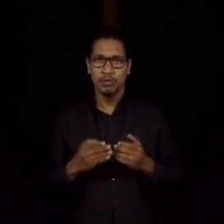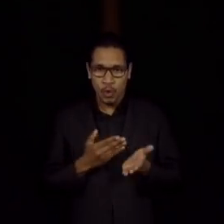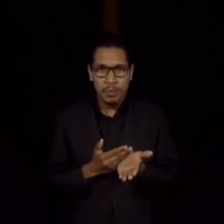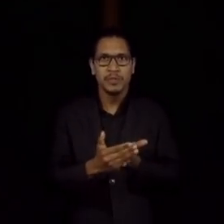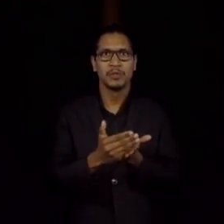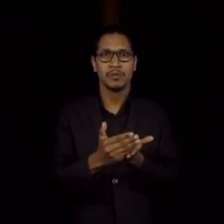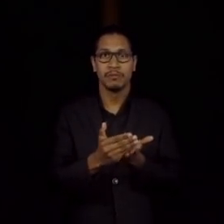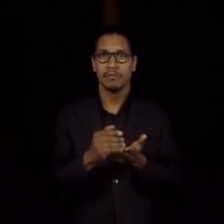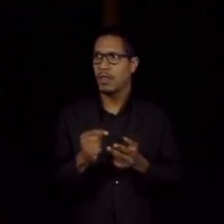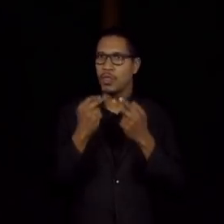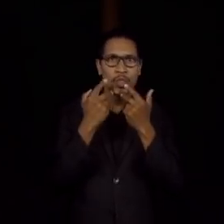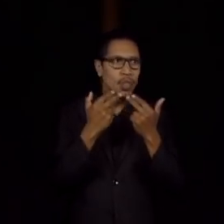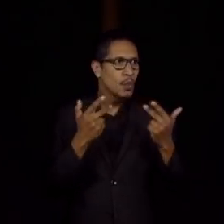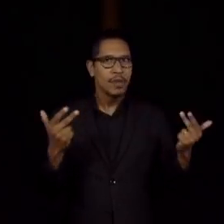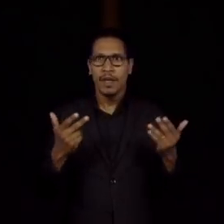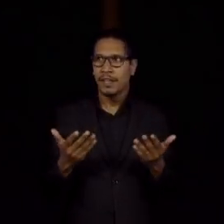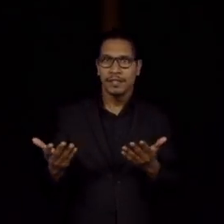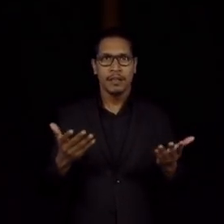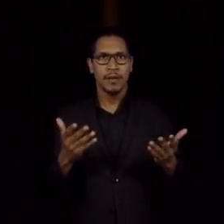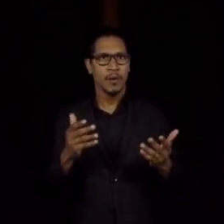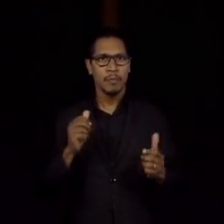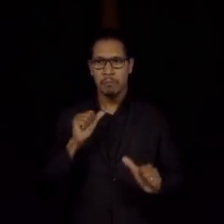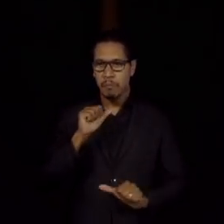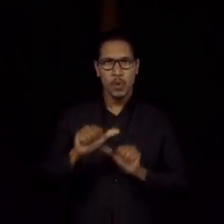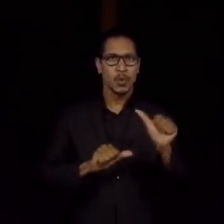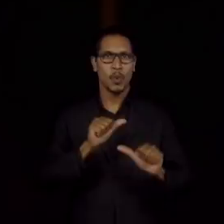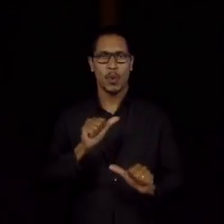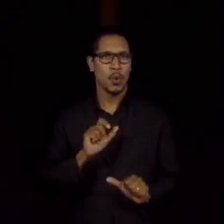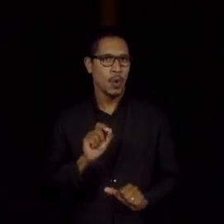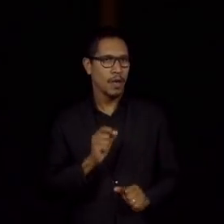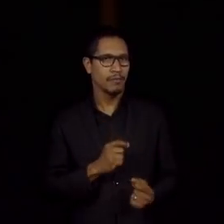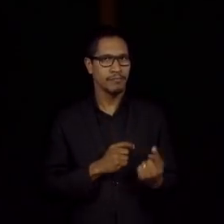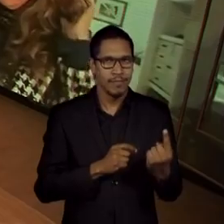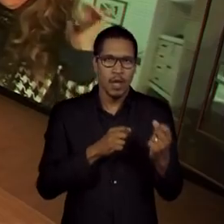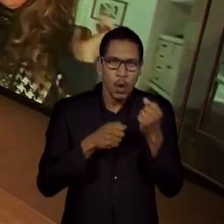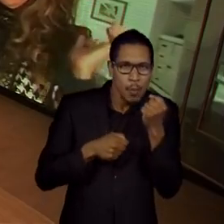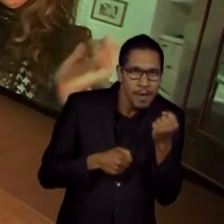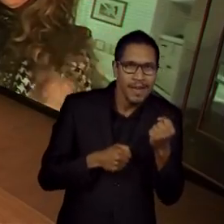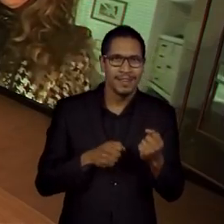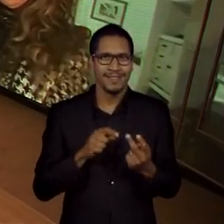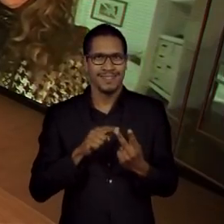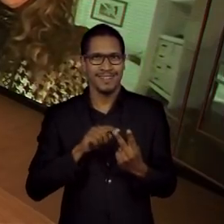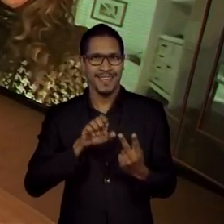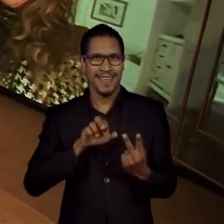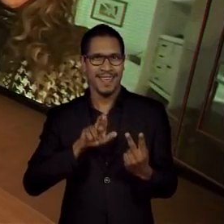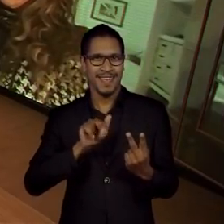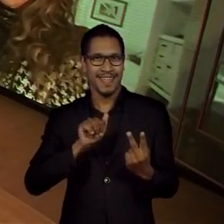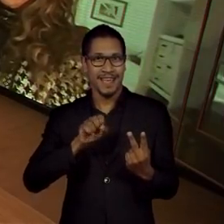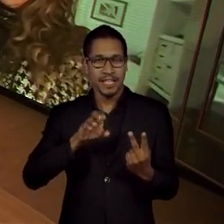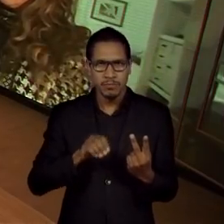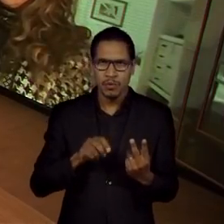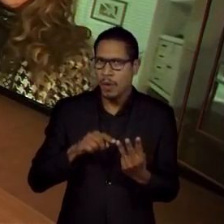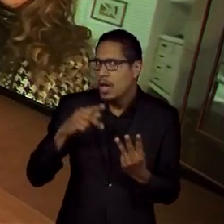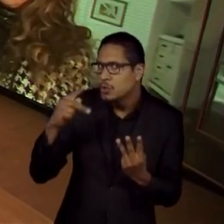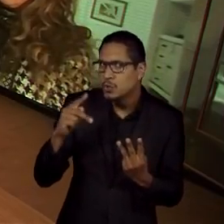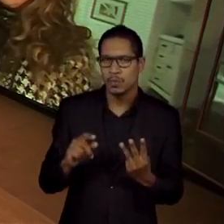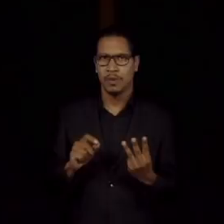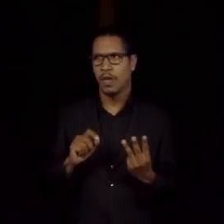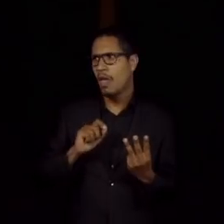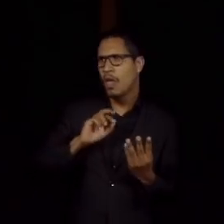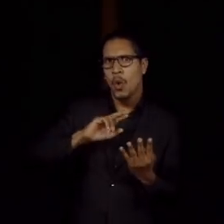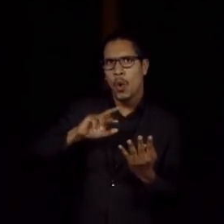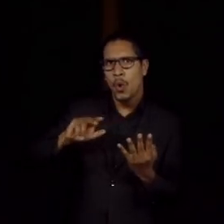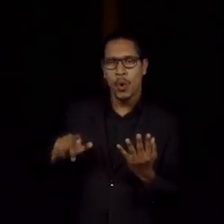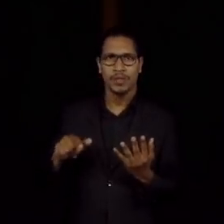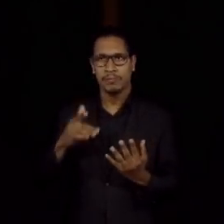essa novidade ia mudar radicalmente a vida do Roberto, do Erasmo, a sua, e de inúmeros cantores, compositores, músicos e